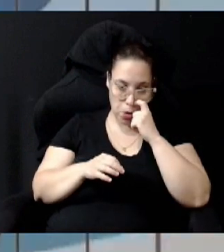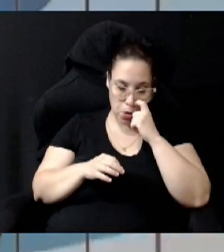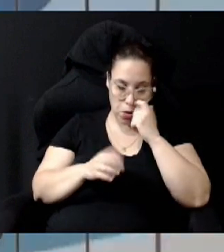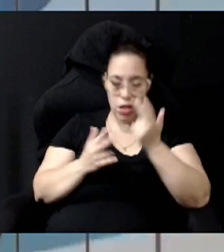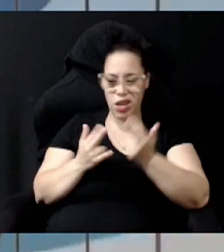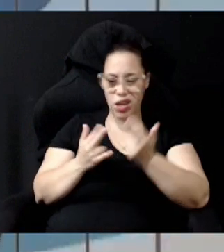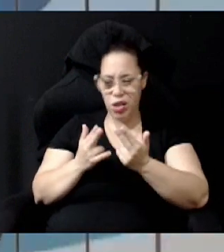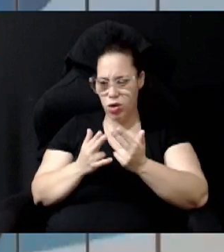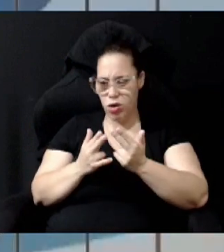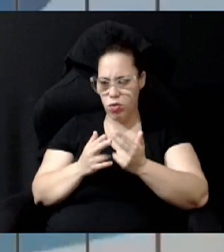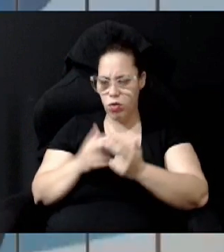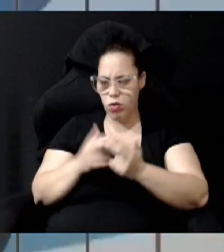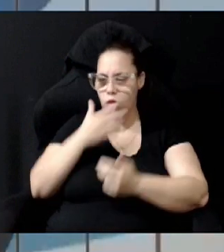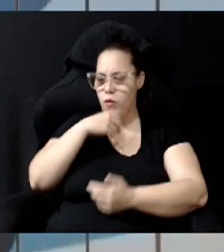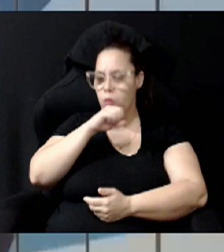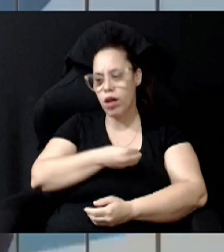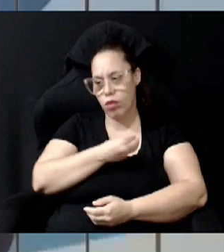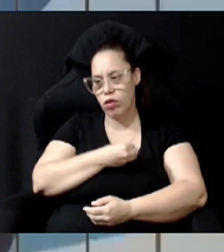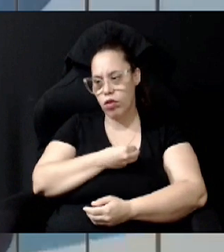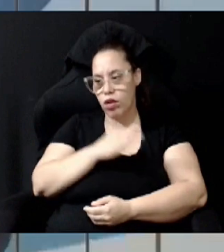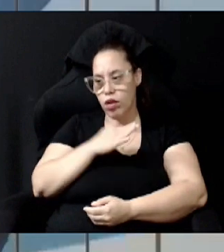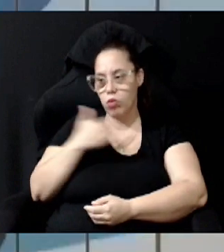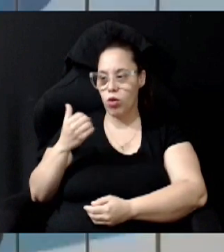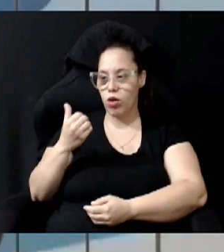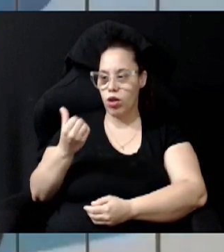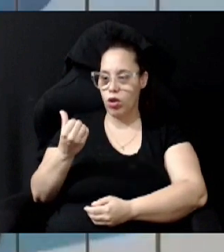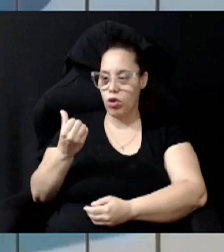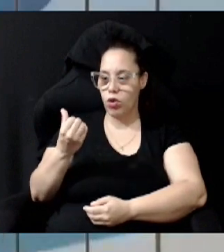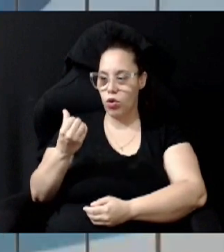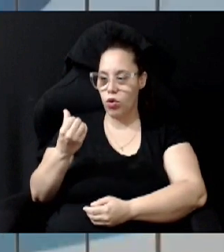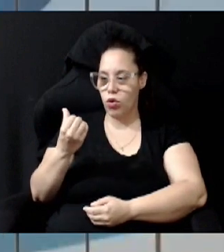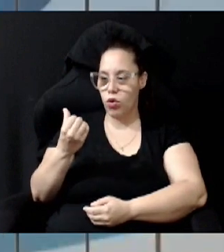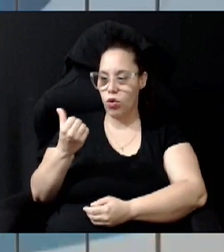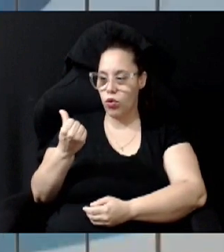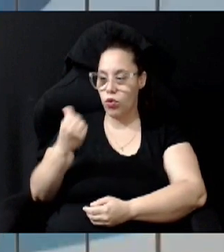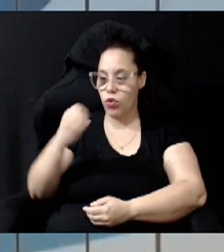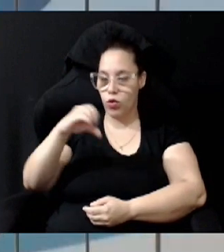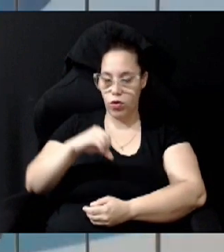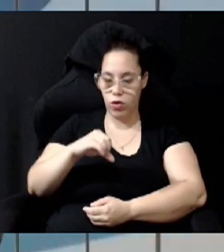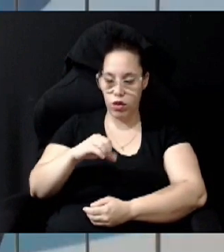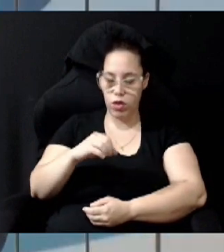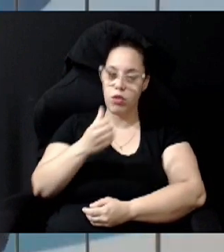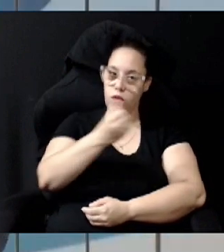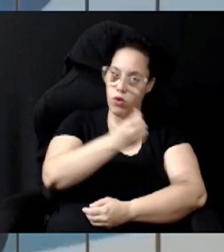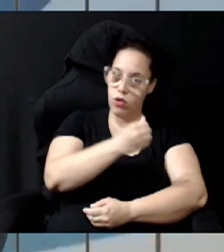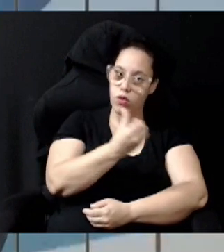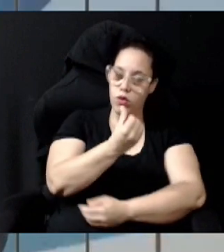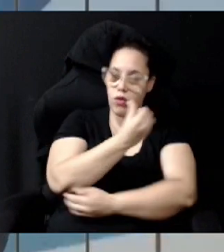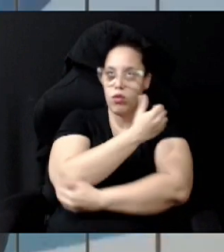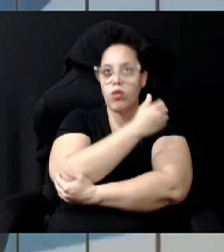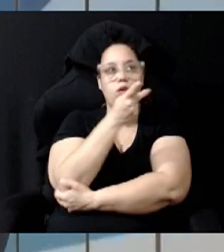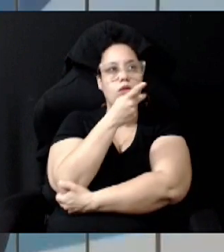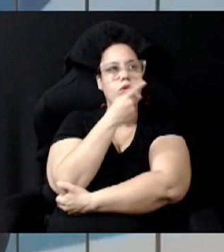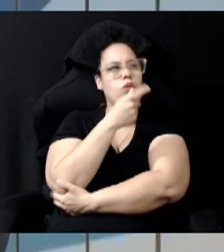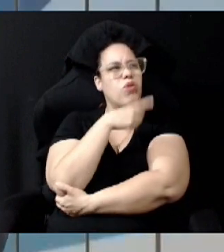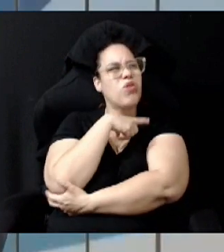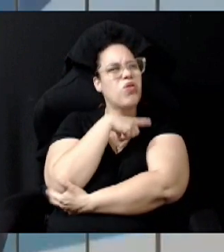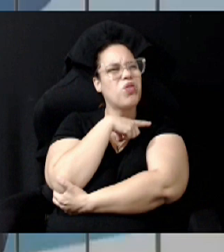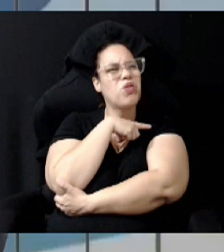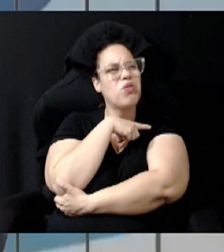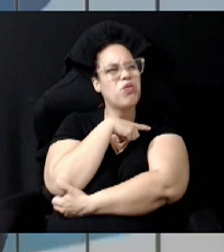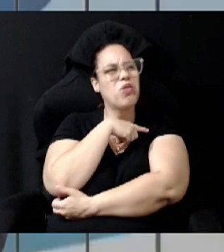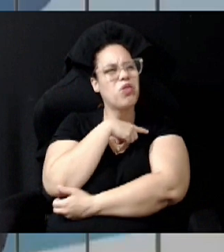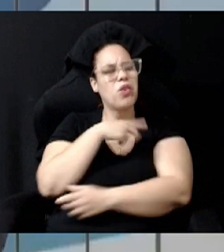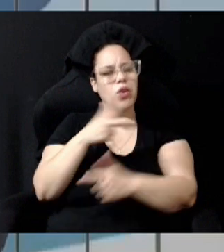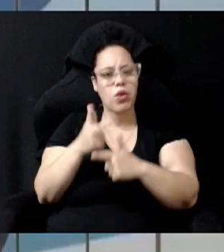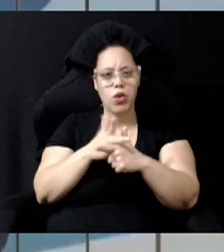era vivo ainda, ele morreu em 19, né? Então nós estamos falando do livro de 16. Sim. Ele falou, você ainda tem o livro do Schopenhauer que eu te